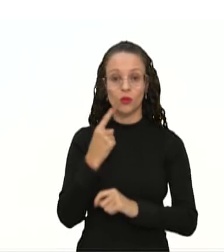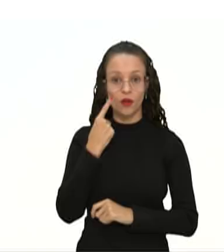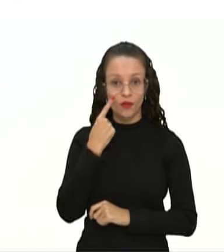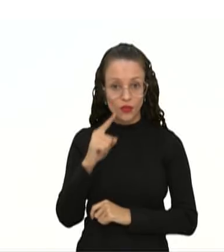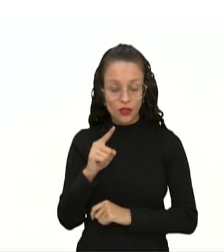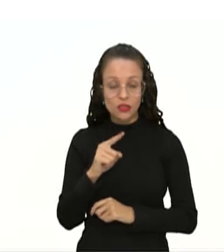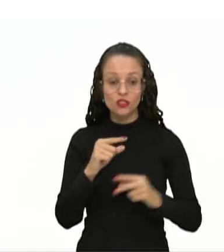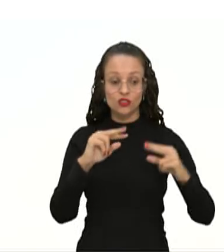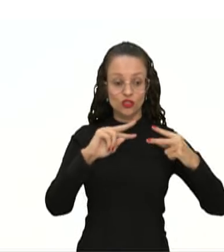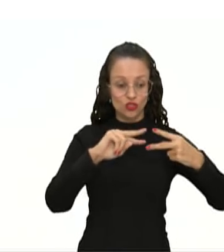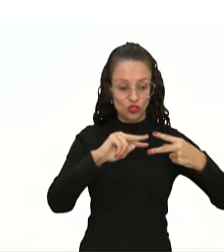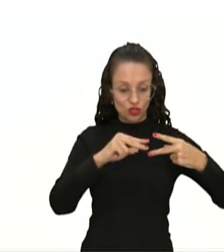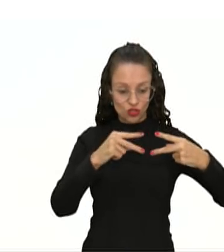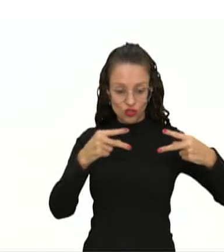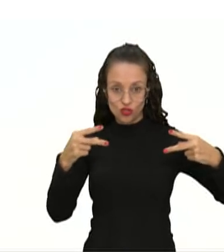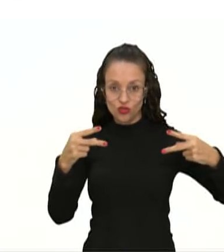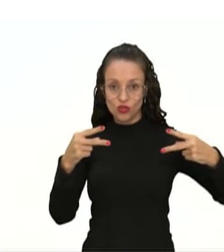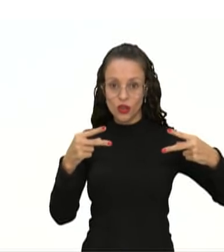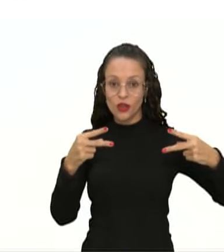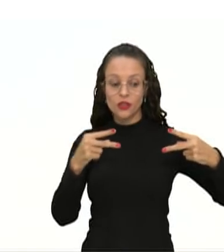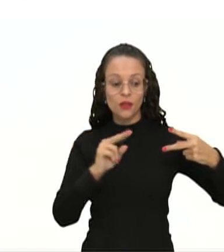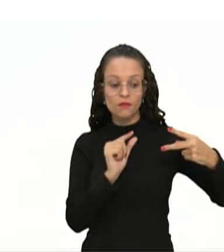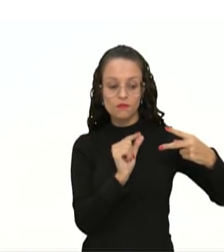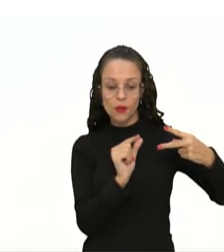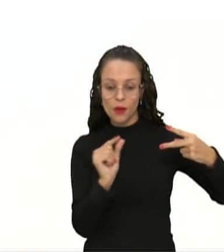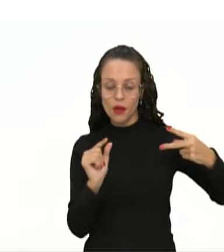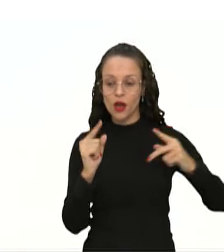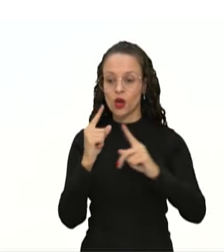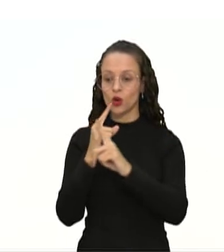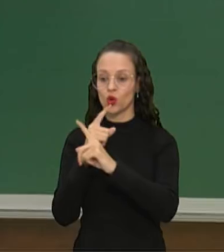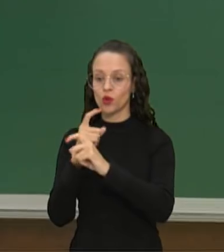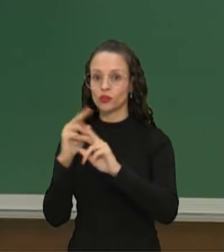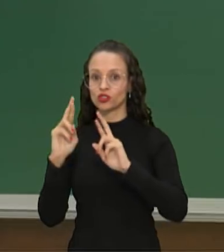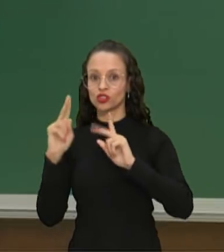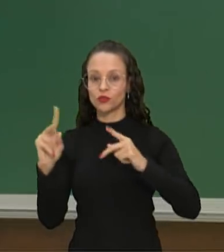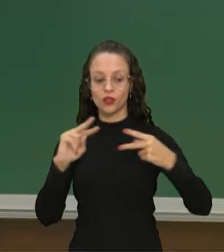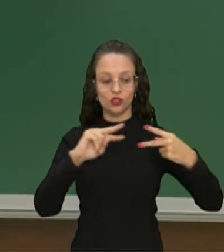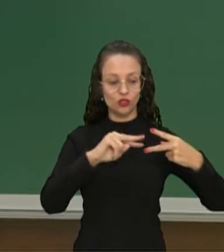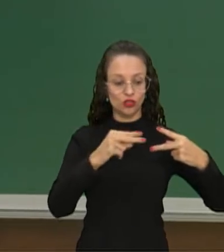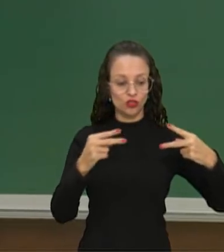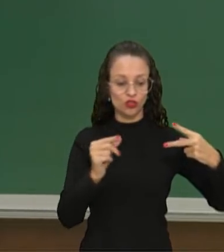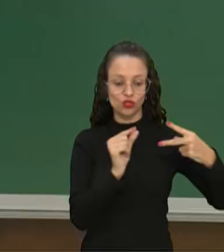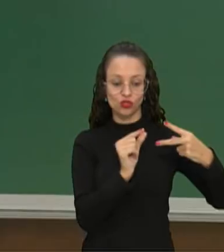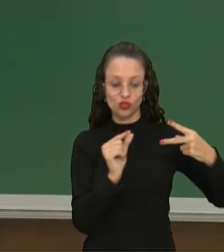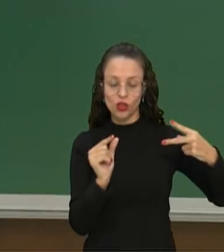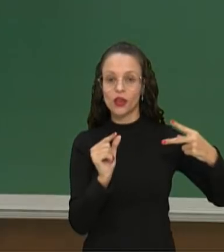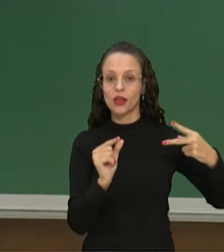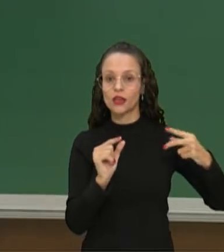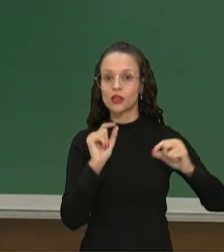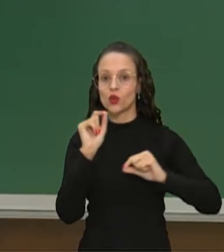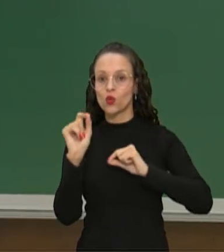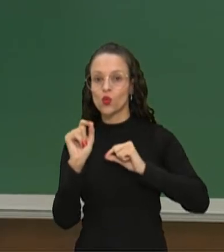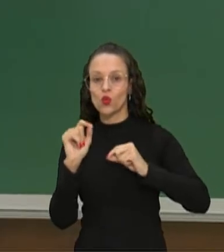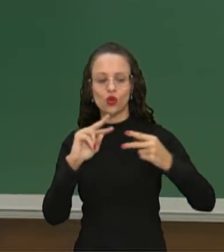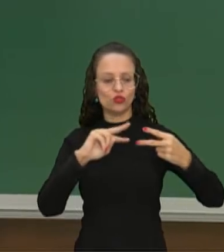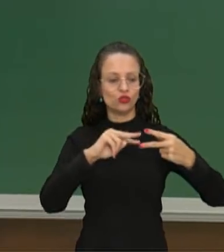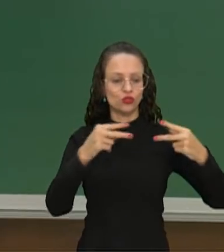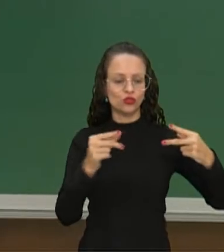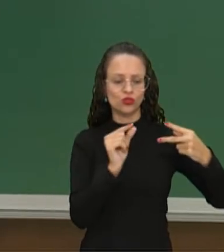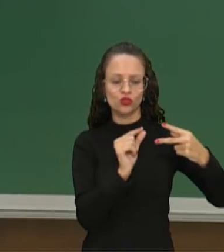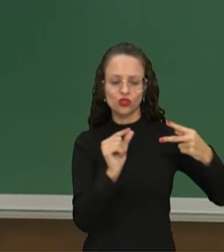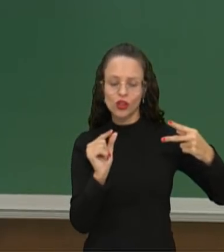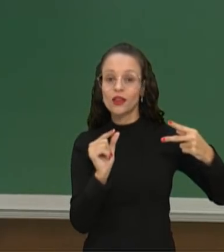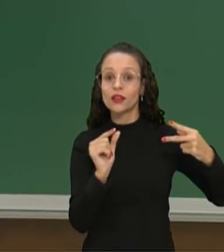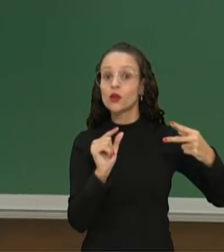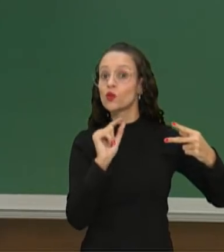estudando genes que estavam em cromossomos diferentes. Tava o gene lá do albinismo, o gene da